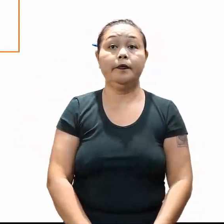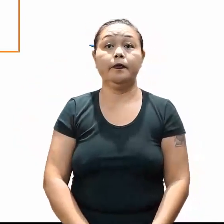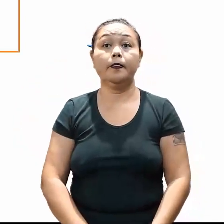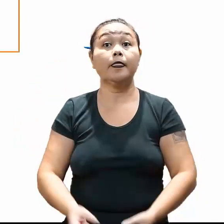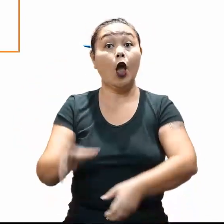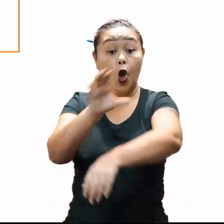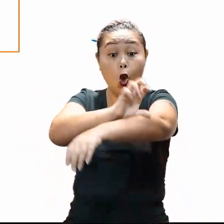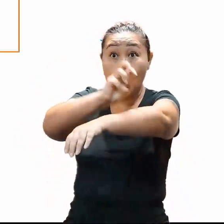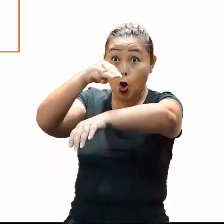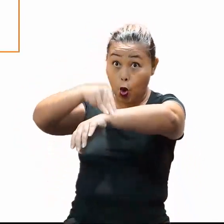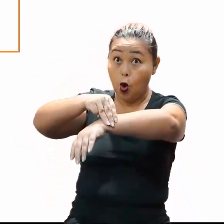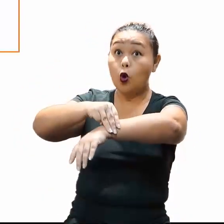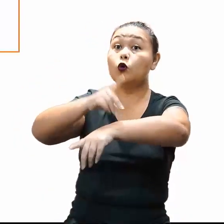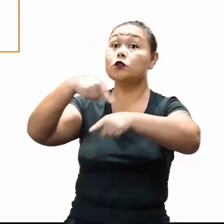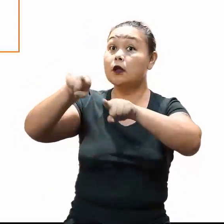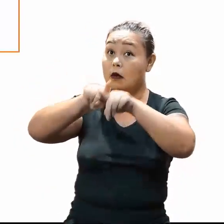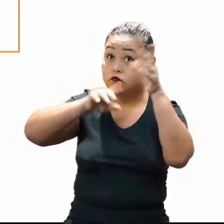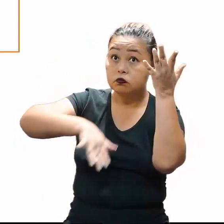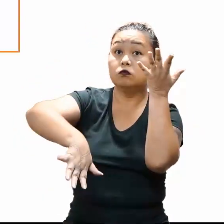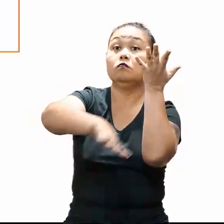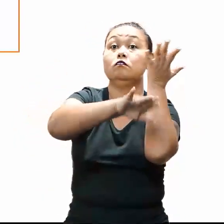Costa Marques como um grande seringal.